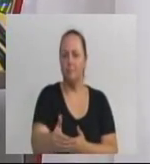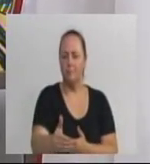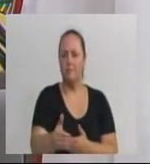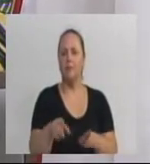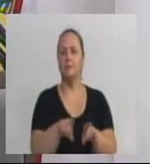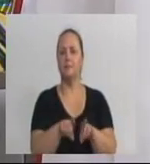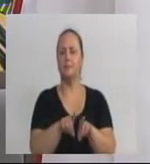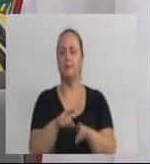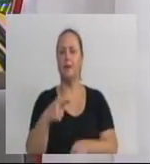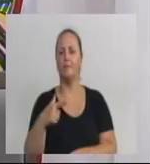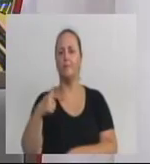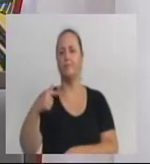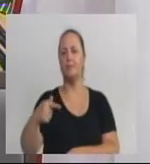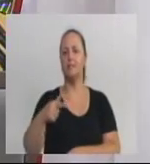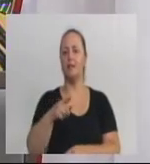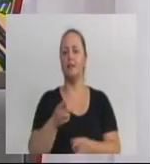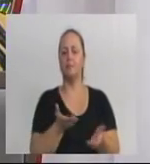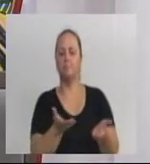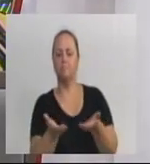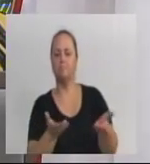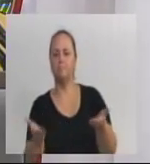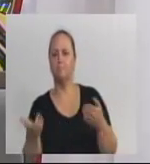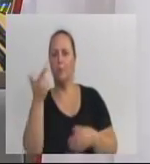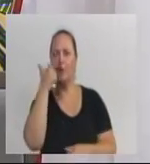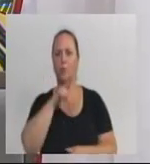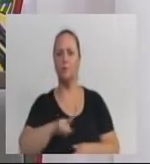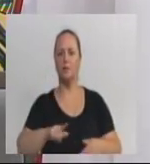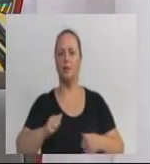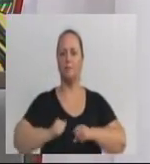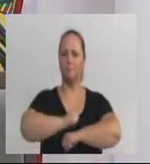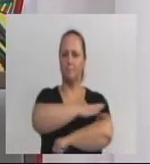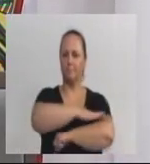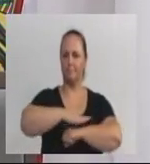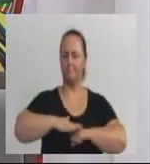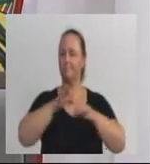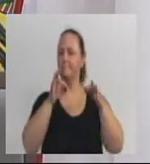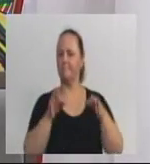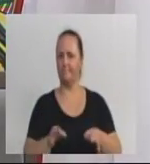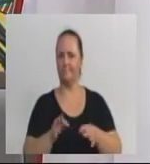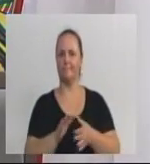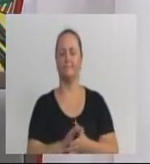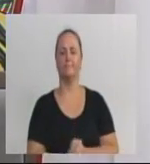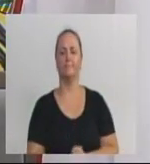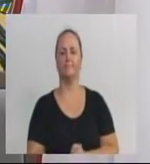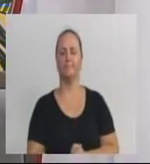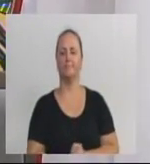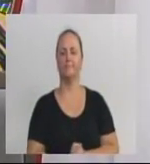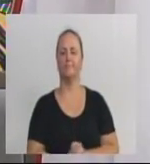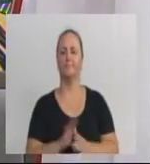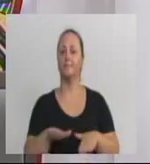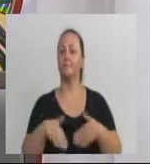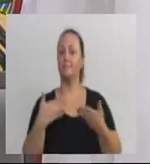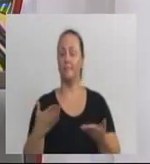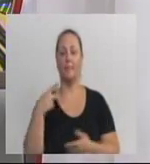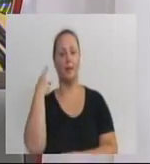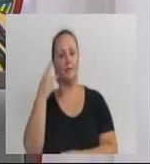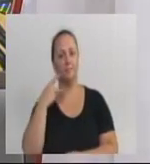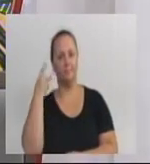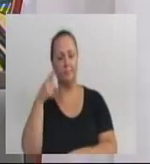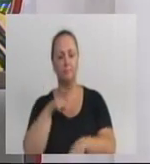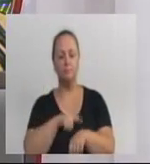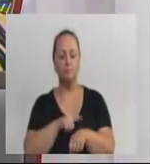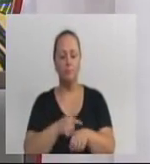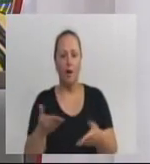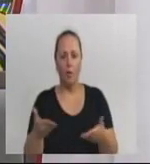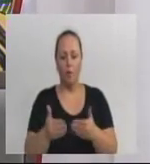processo licitatório por meio da pavimentação. Então, senhores vereadores, senhoras e senhores, num tempo de crise que